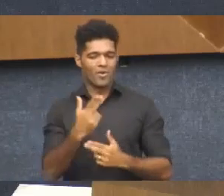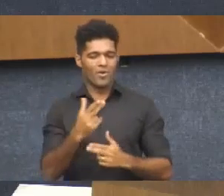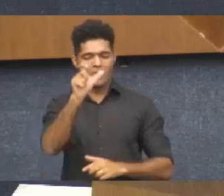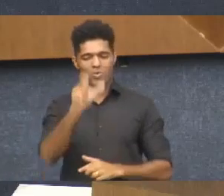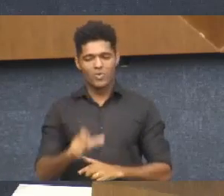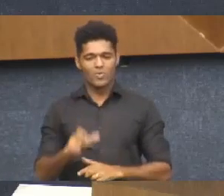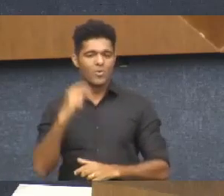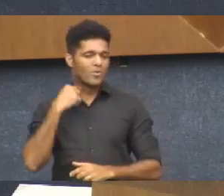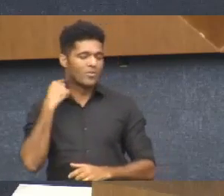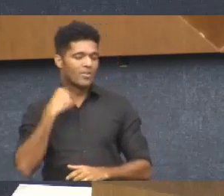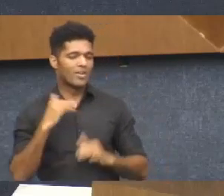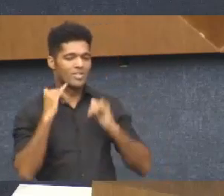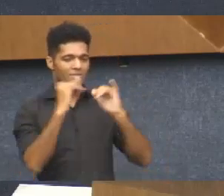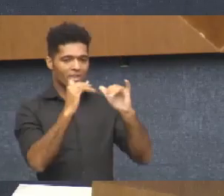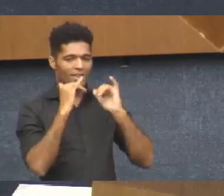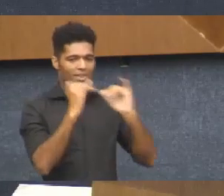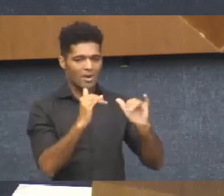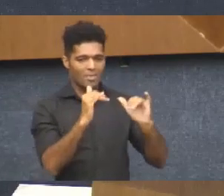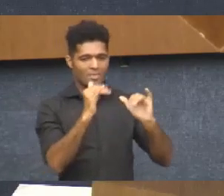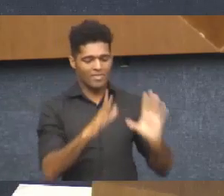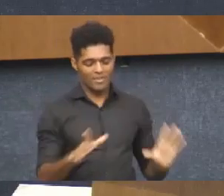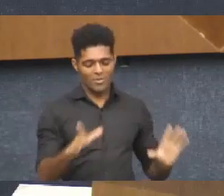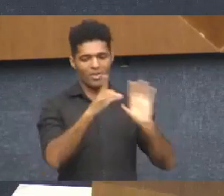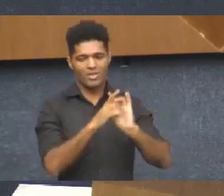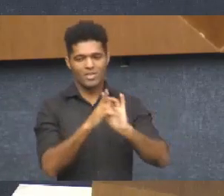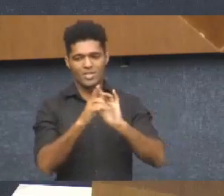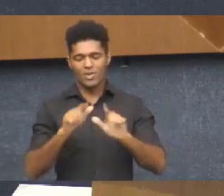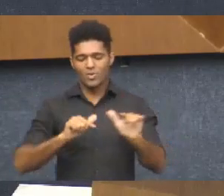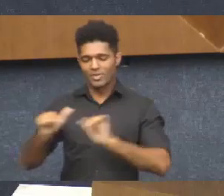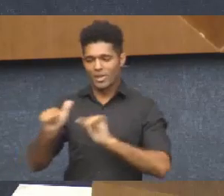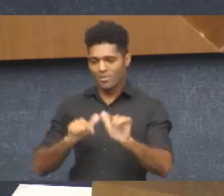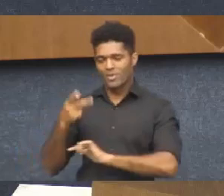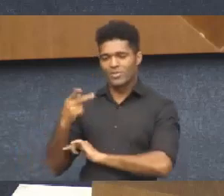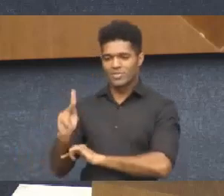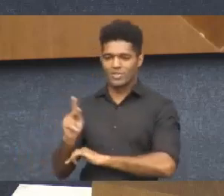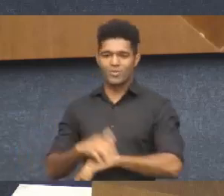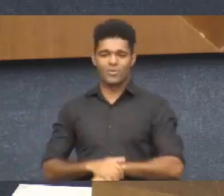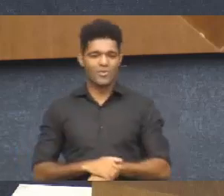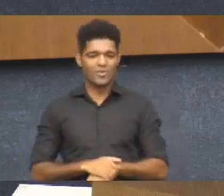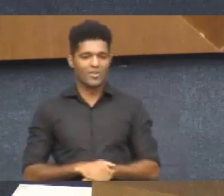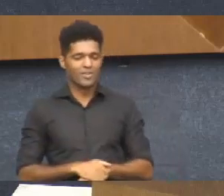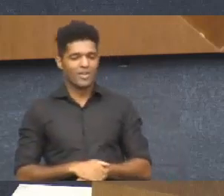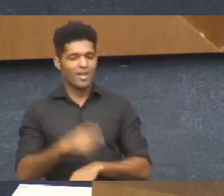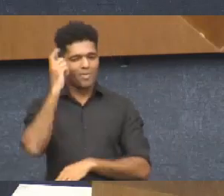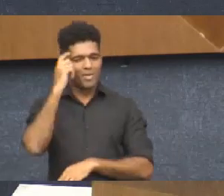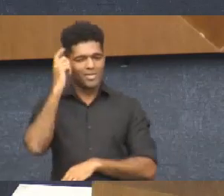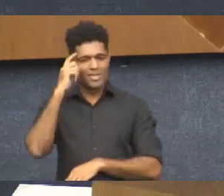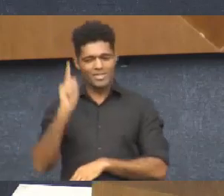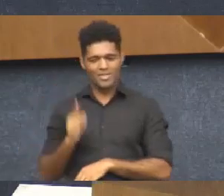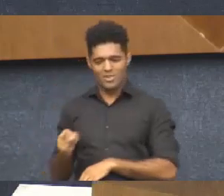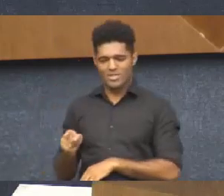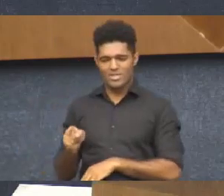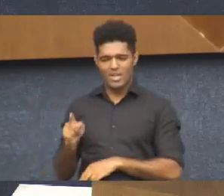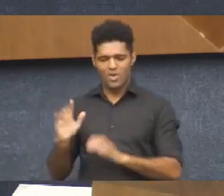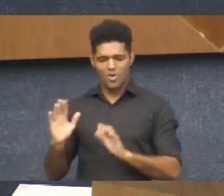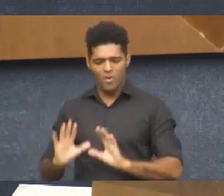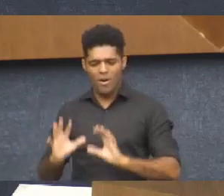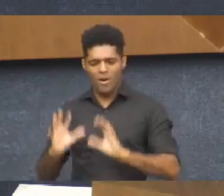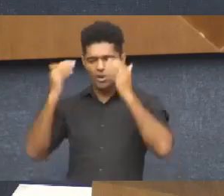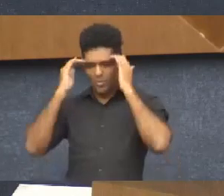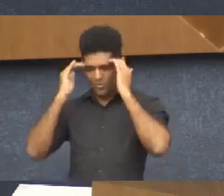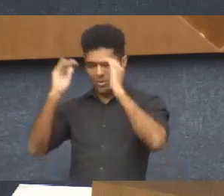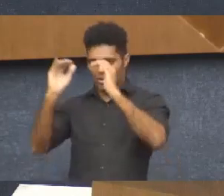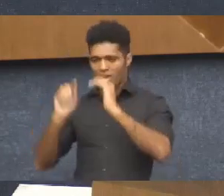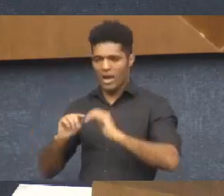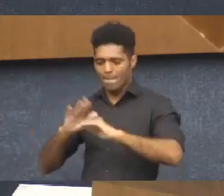seu trabalho. Eita ferro, essa honraria que é o maior que uma pessoa pode receber da